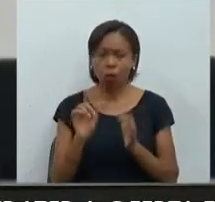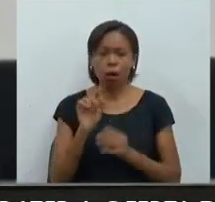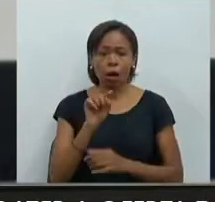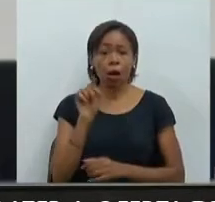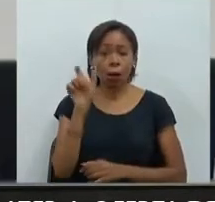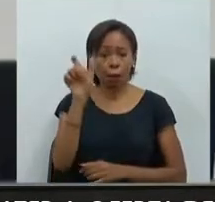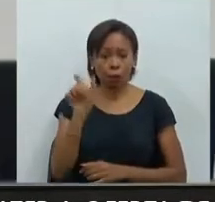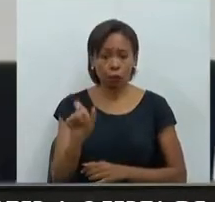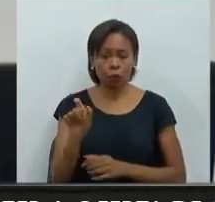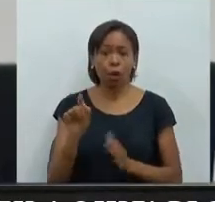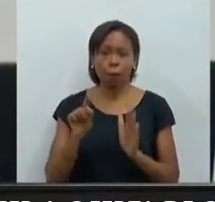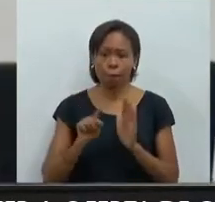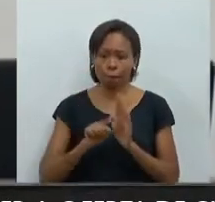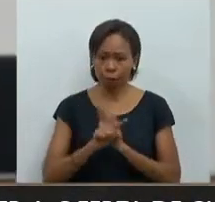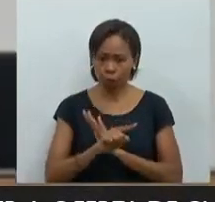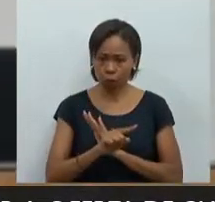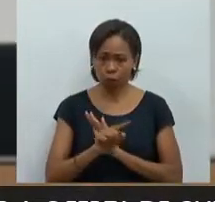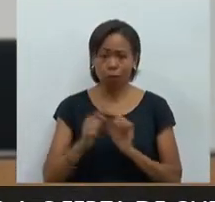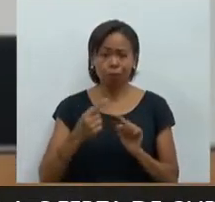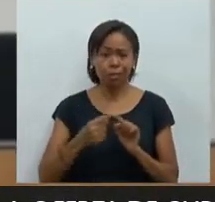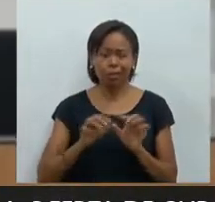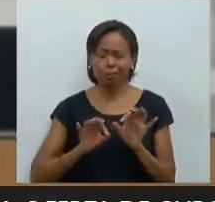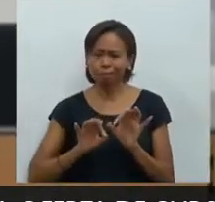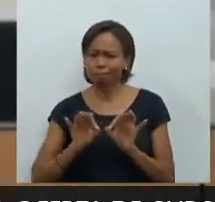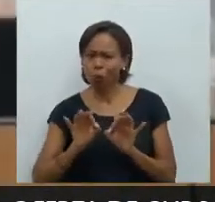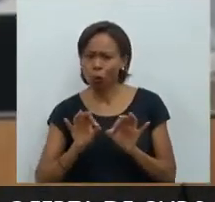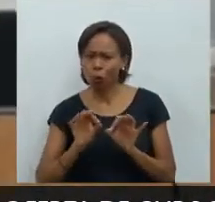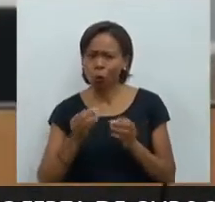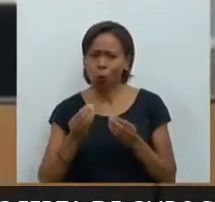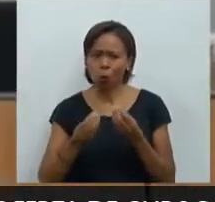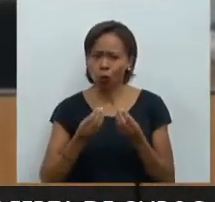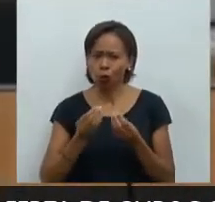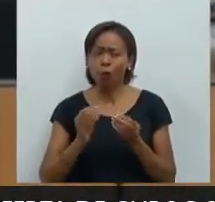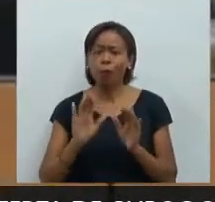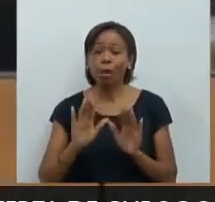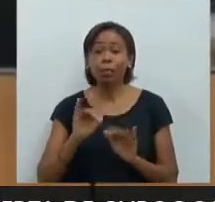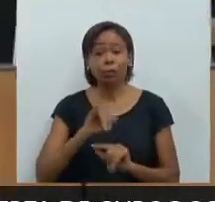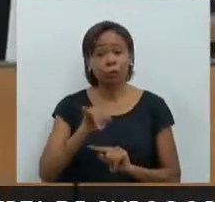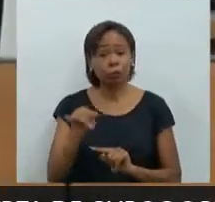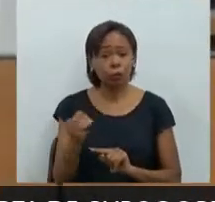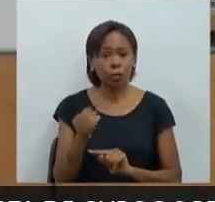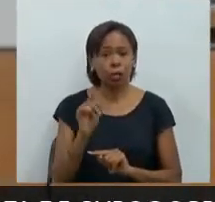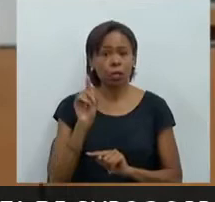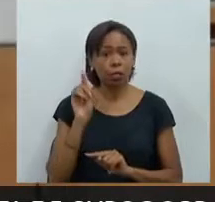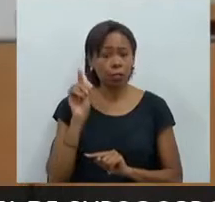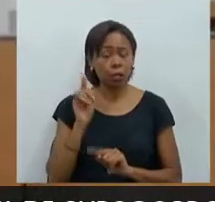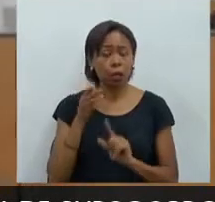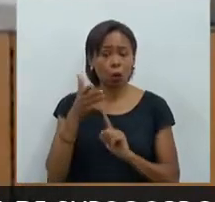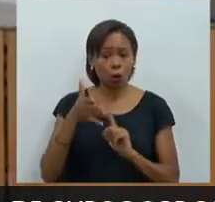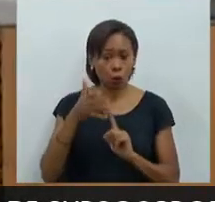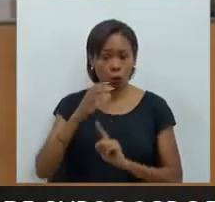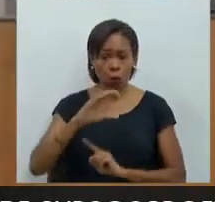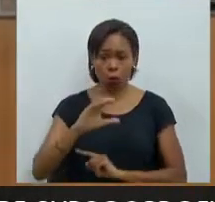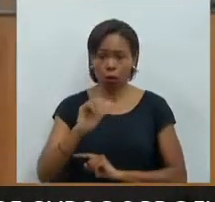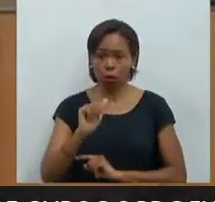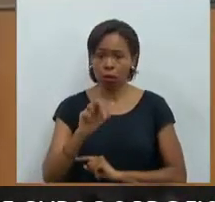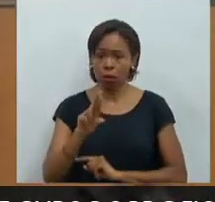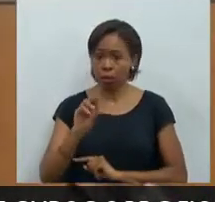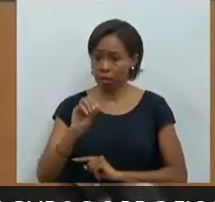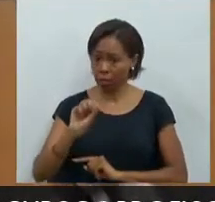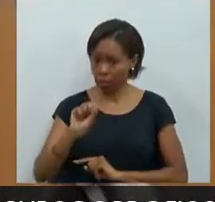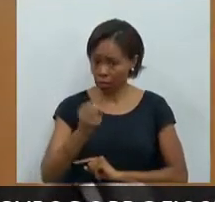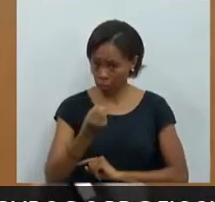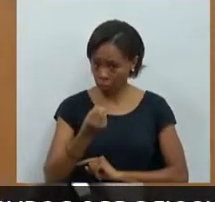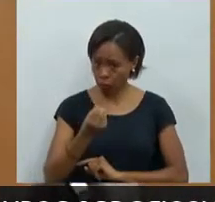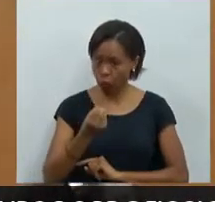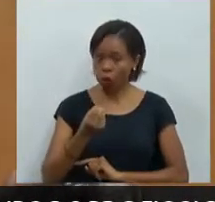não dinamizamos como seria, e para aproveitar bem, porque o Carlos, por exemplo, ele vai nos deixar, ele vai participar, vai